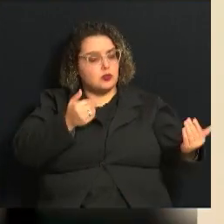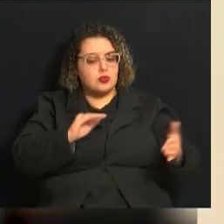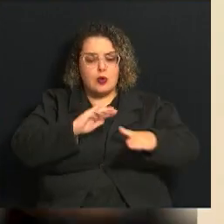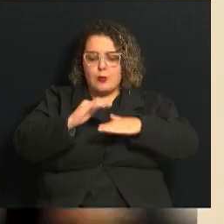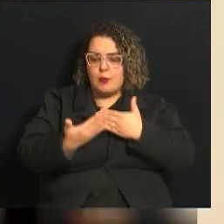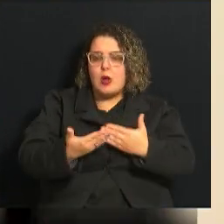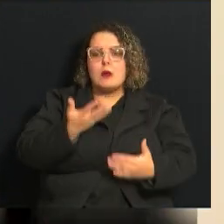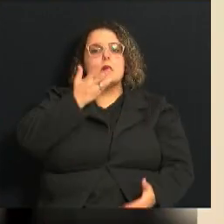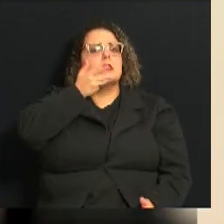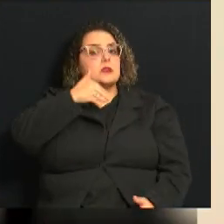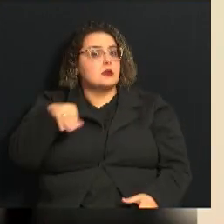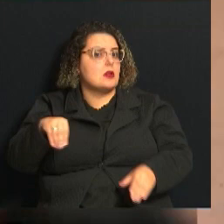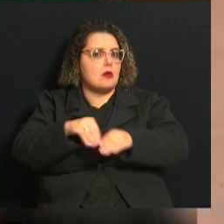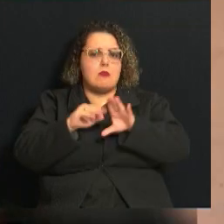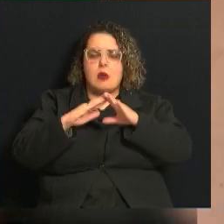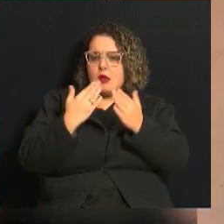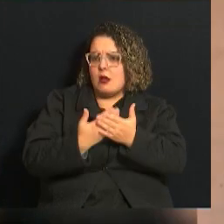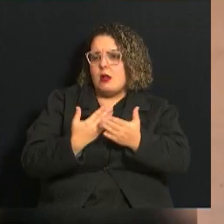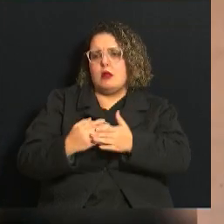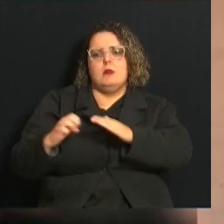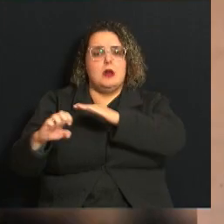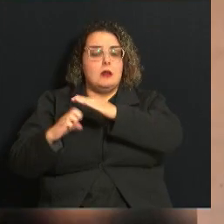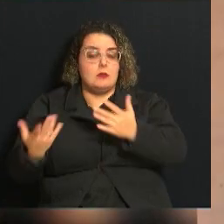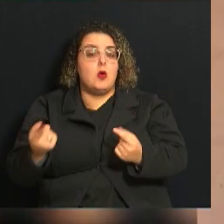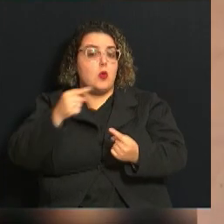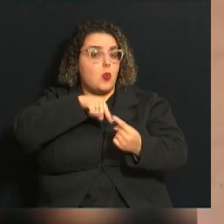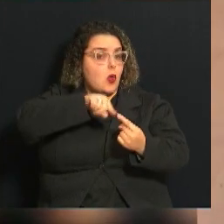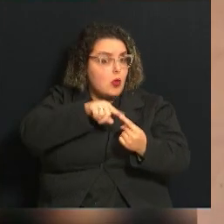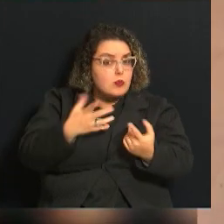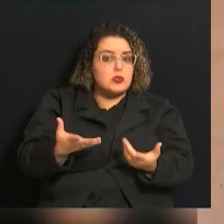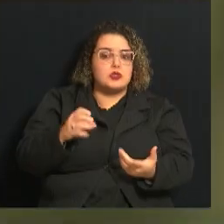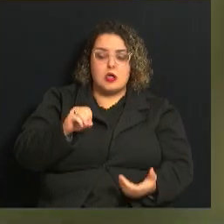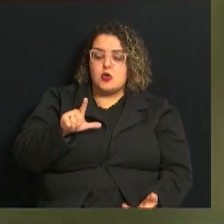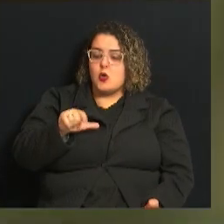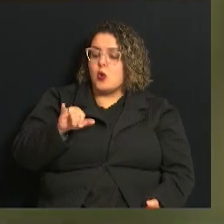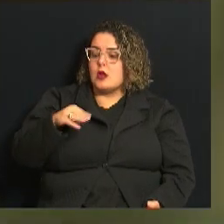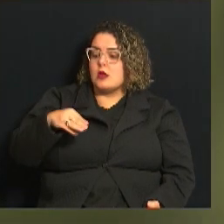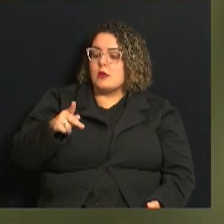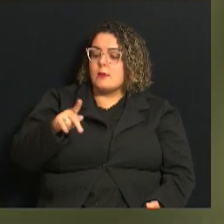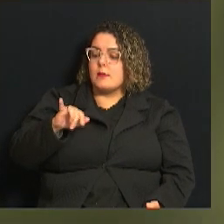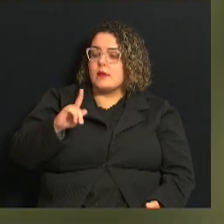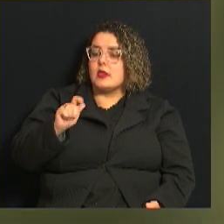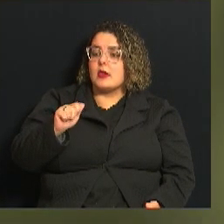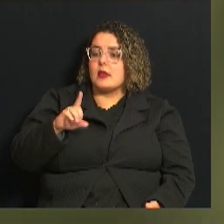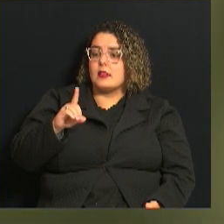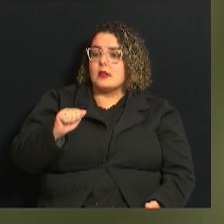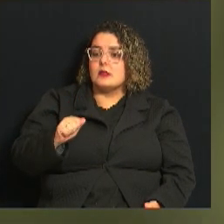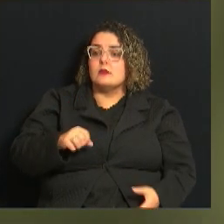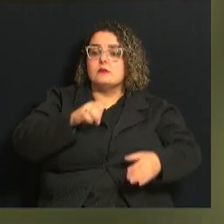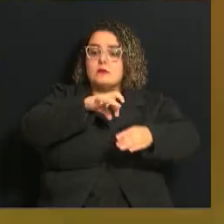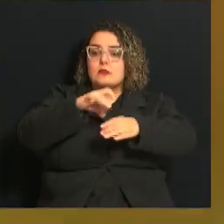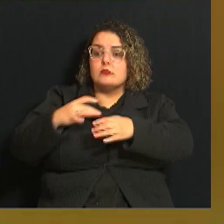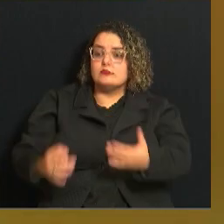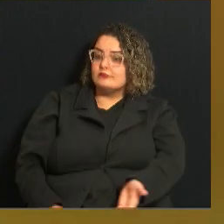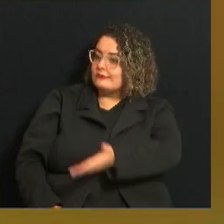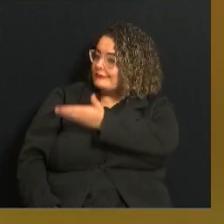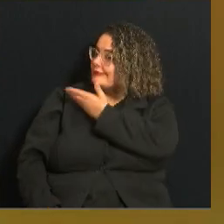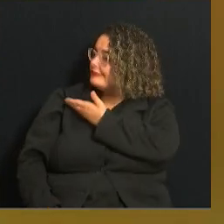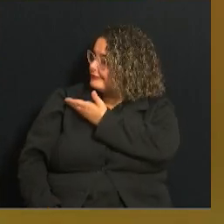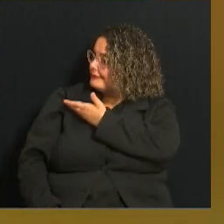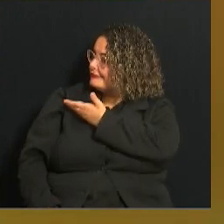nas escolas para as empresas o objetivo das Olimpíadas Verde em incentivar o plantio do pau-brasil